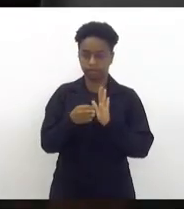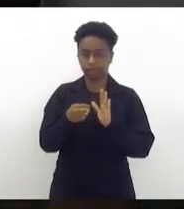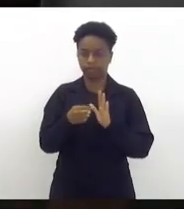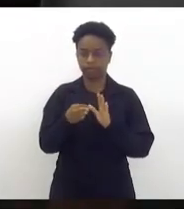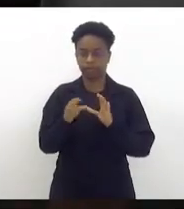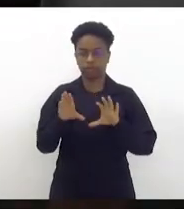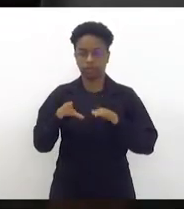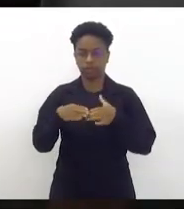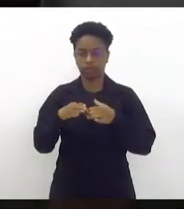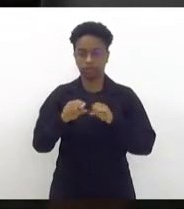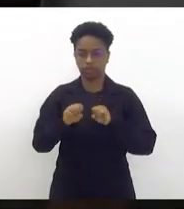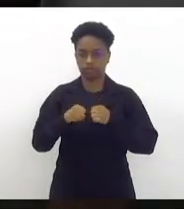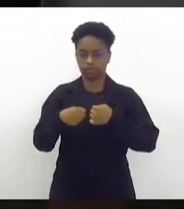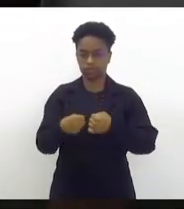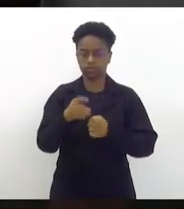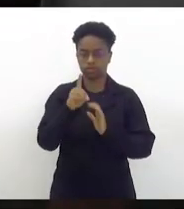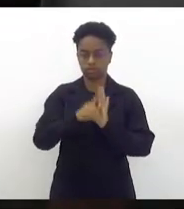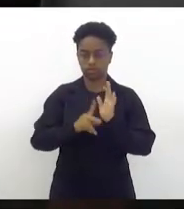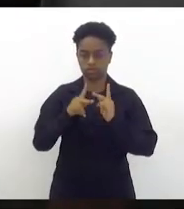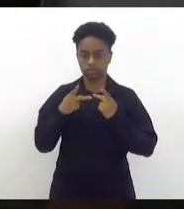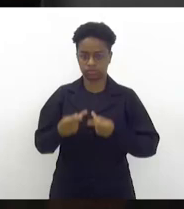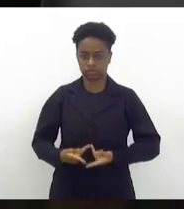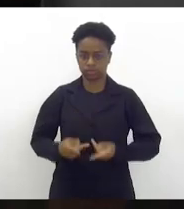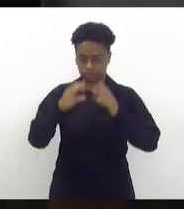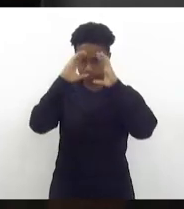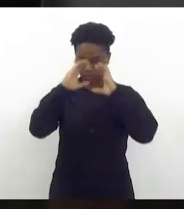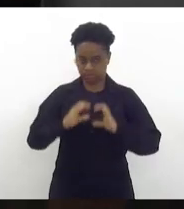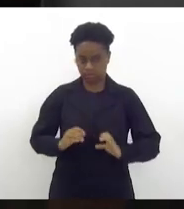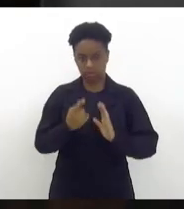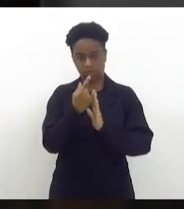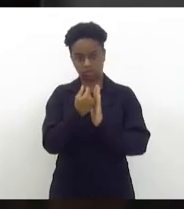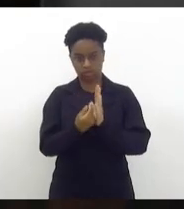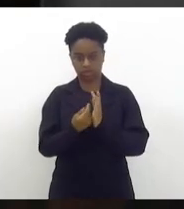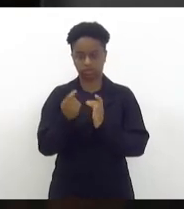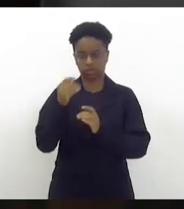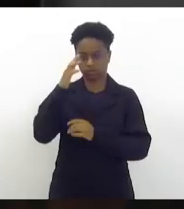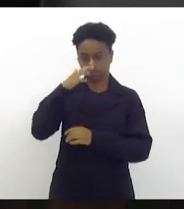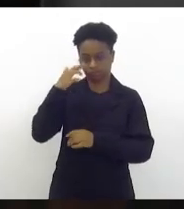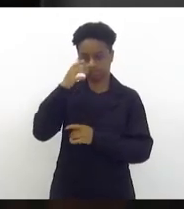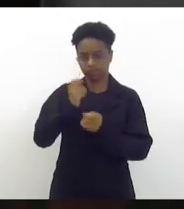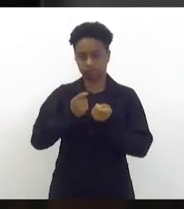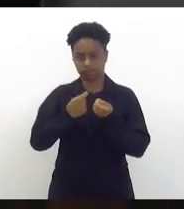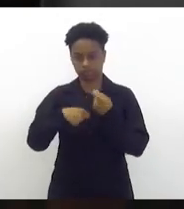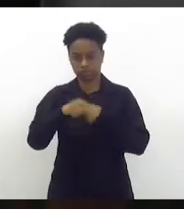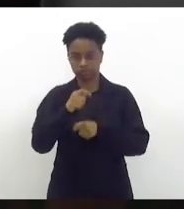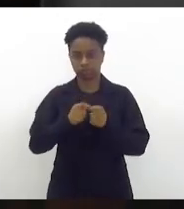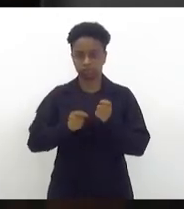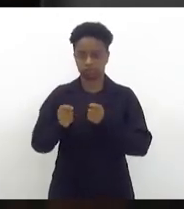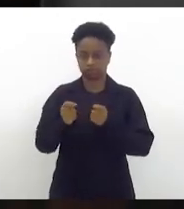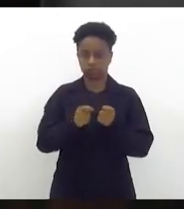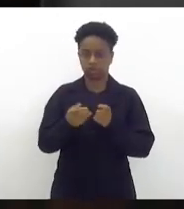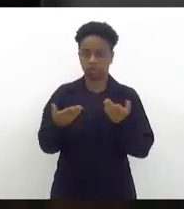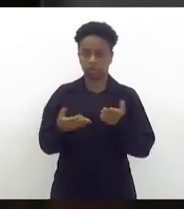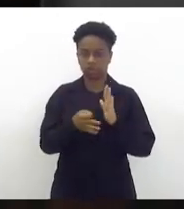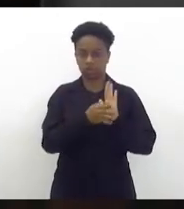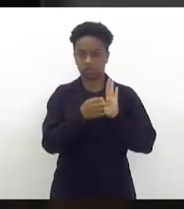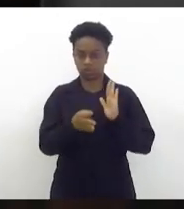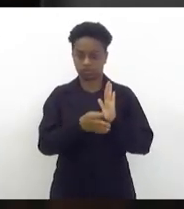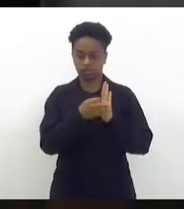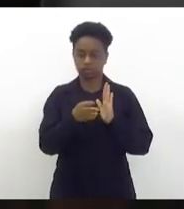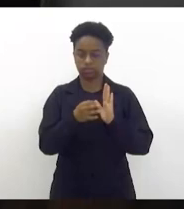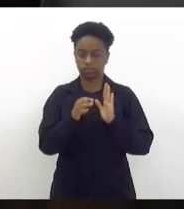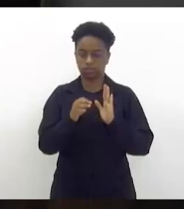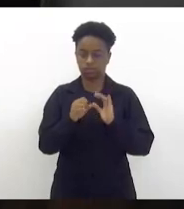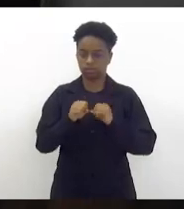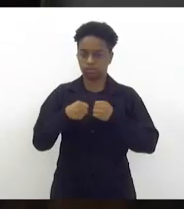Direitos Humanos e Cidadania e de Orçamentos, Finanças, Fiscalização Financeira e Controle. Para emitir parecer pela